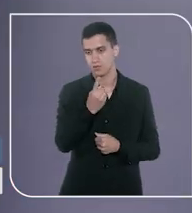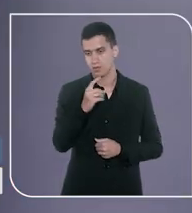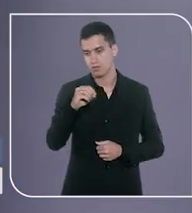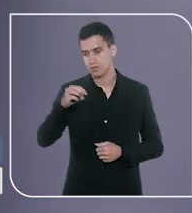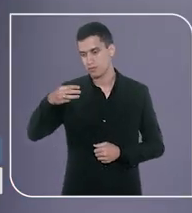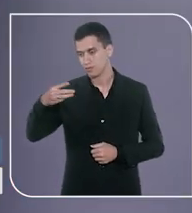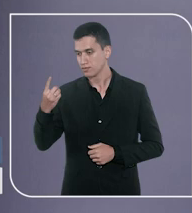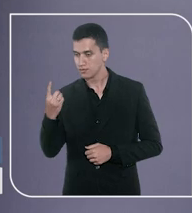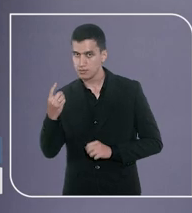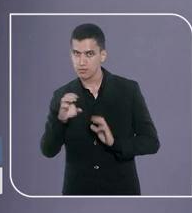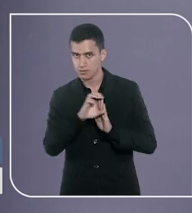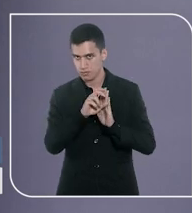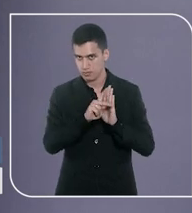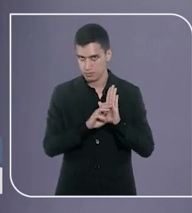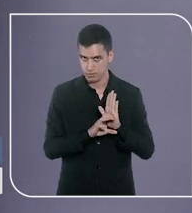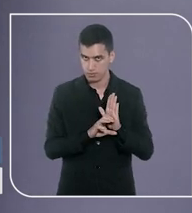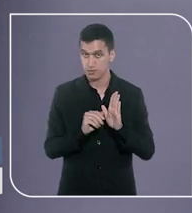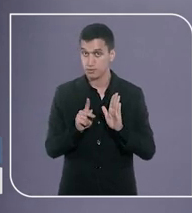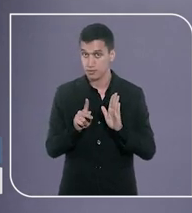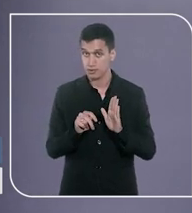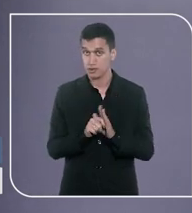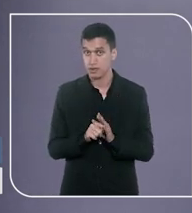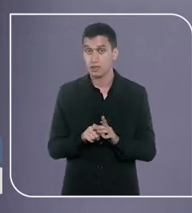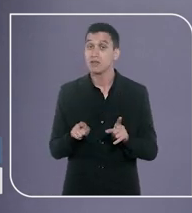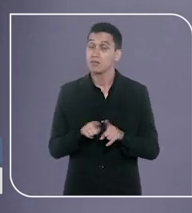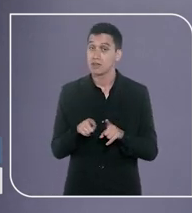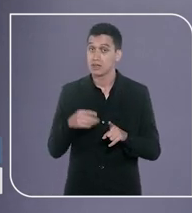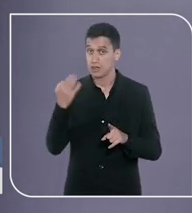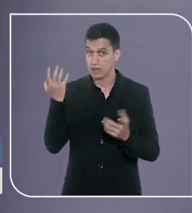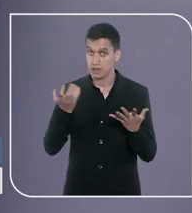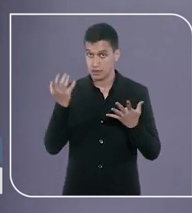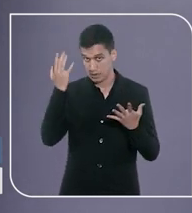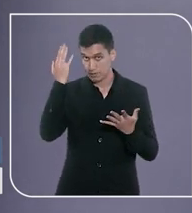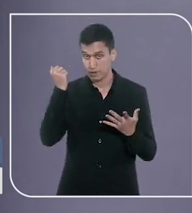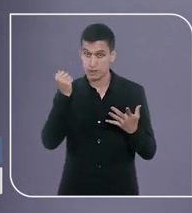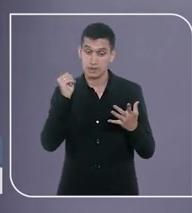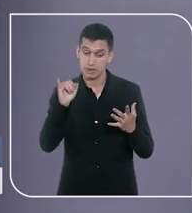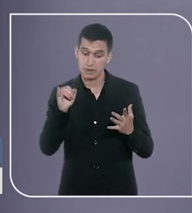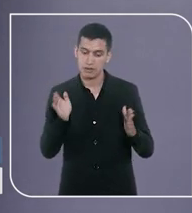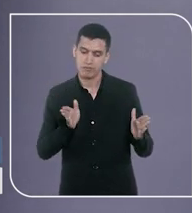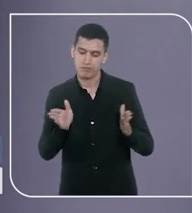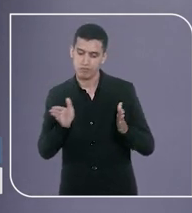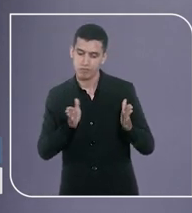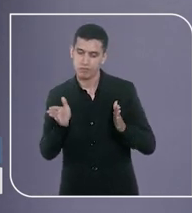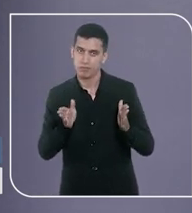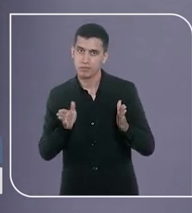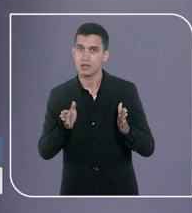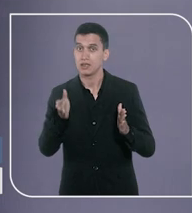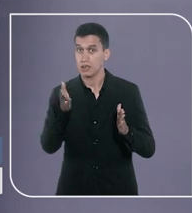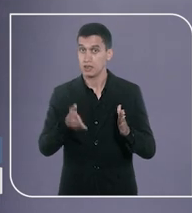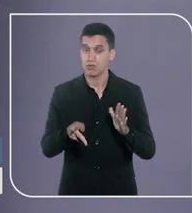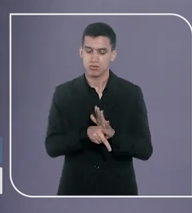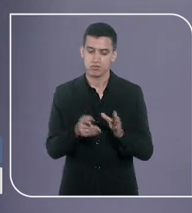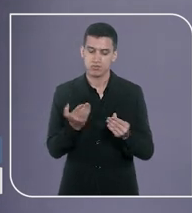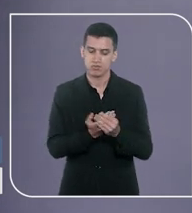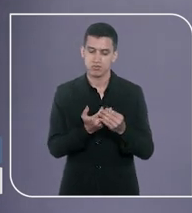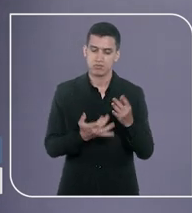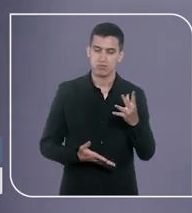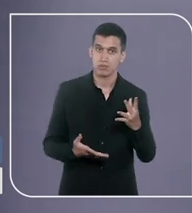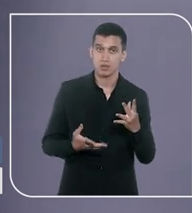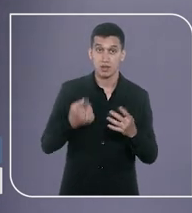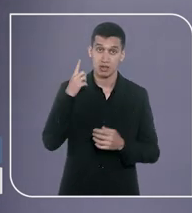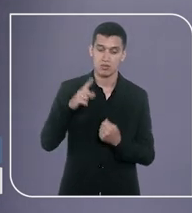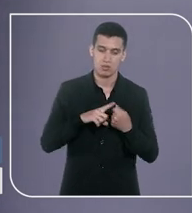com o senhor, doutor Maurício, gostaria de saber se a previsão legislativa, né, dos embargos de divergência, a gente sabe que está, como o senhor acabou de falar, né, nos